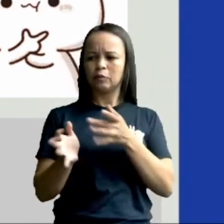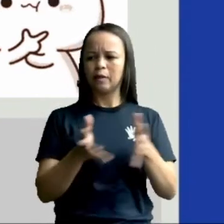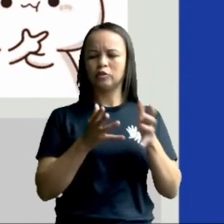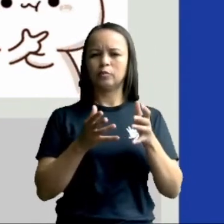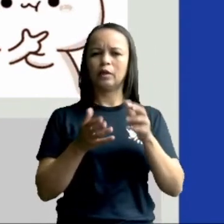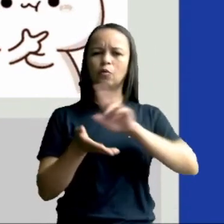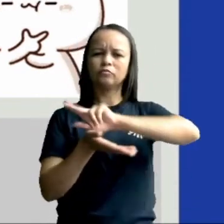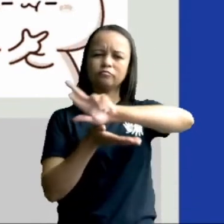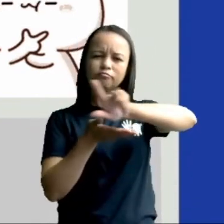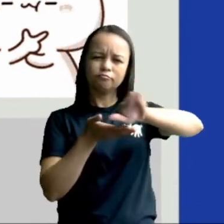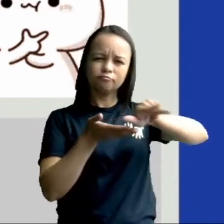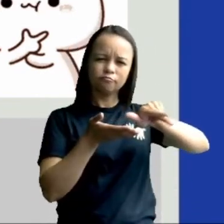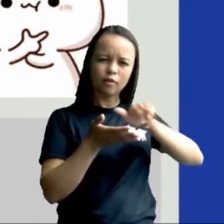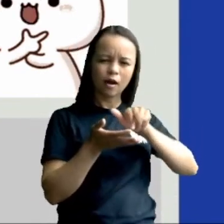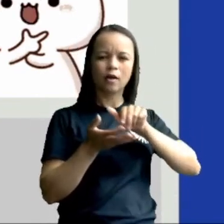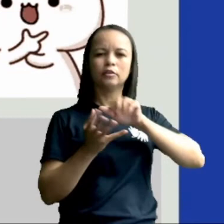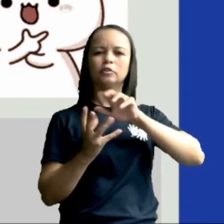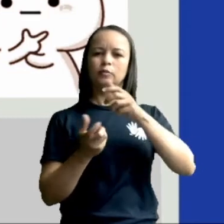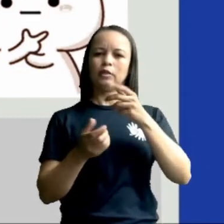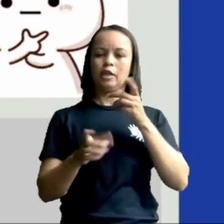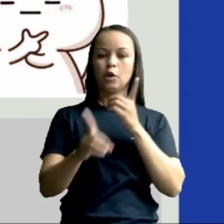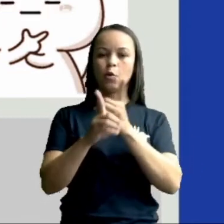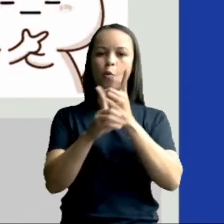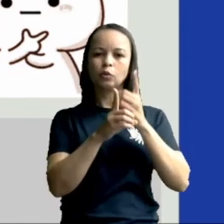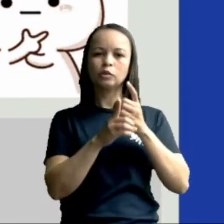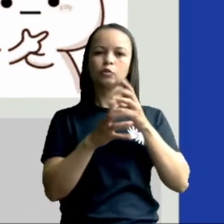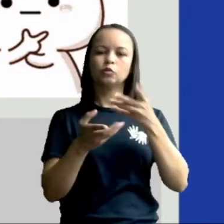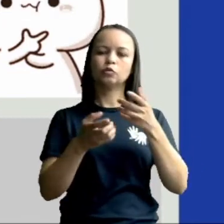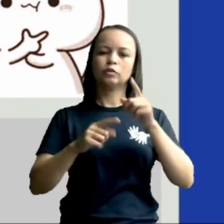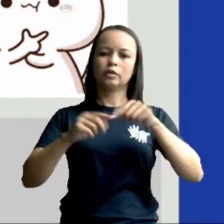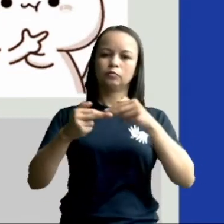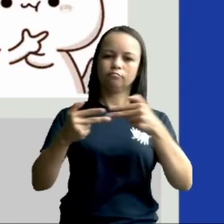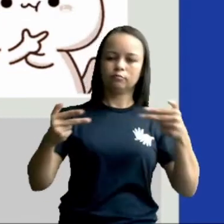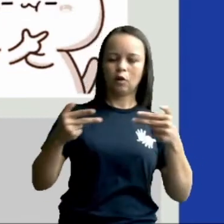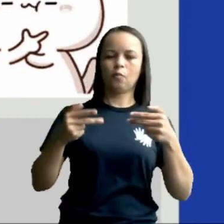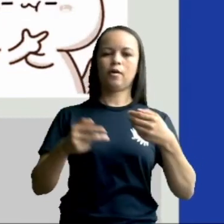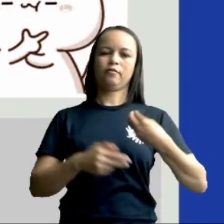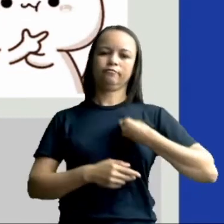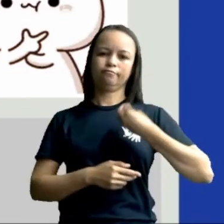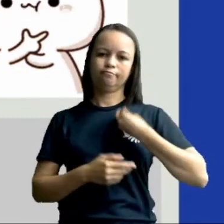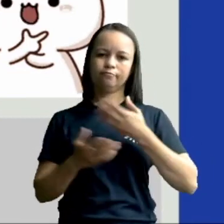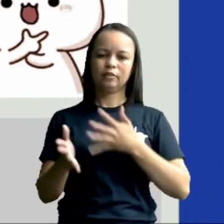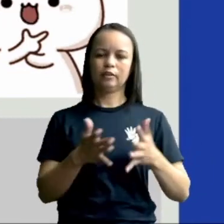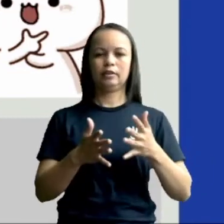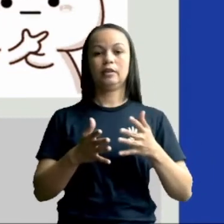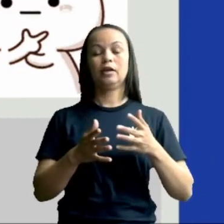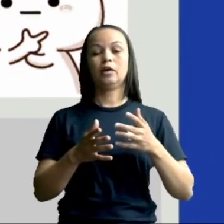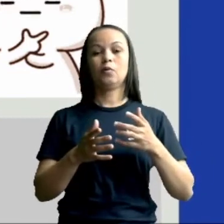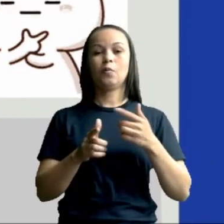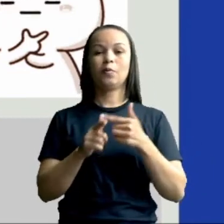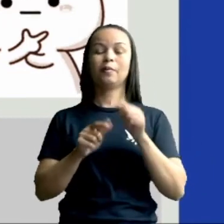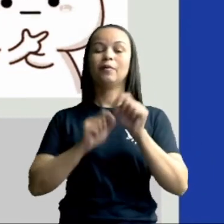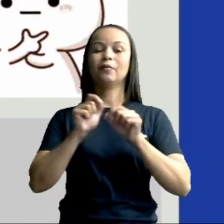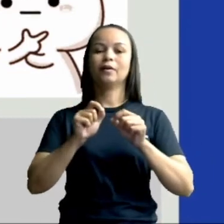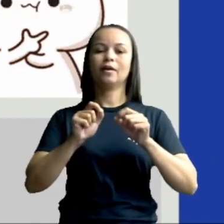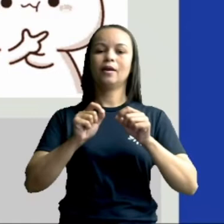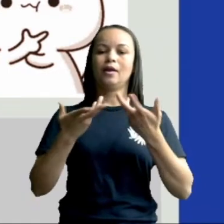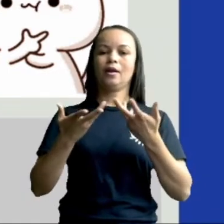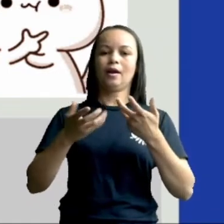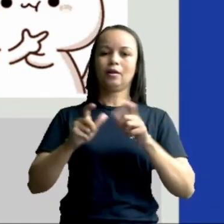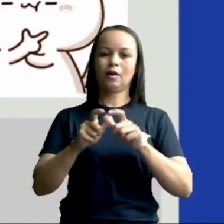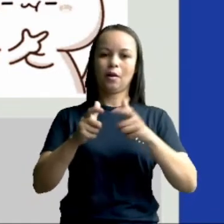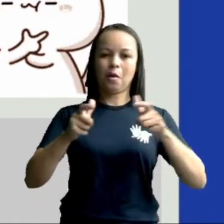todo tipo de recurso natural para sobreviver. O problema é que a população não para de crescer. E como já